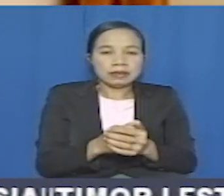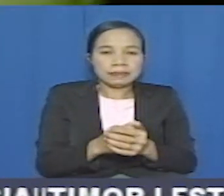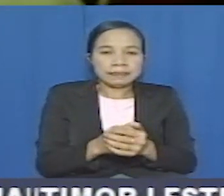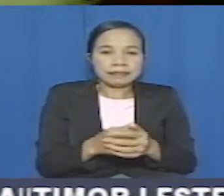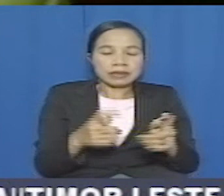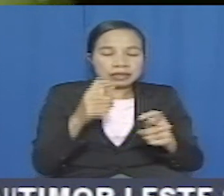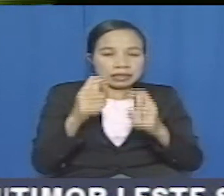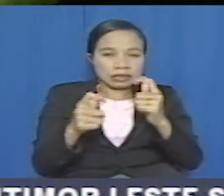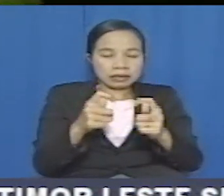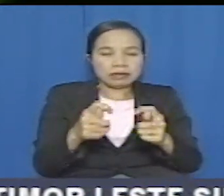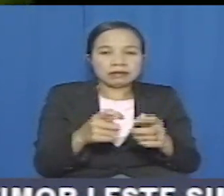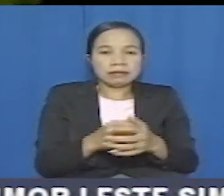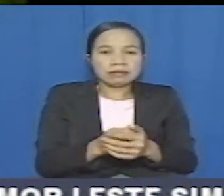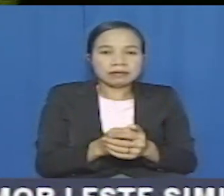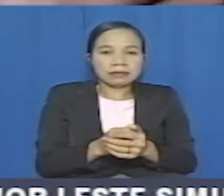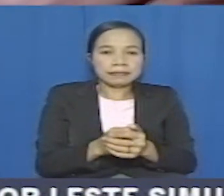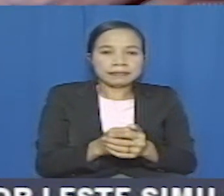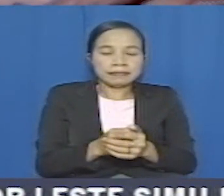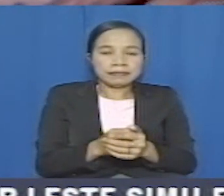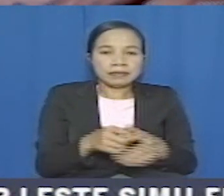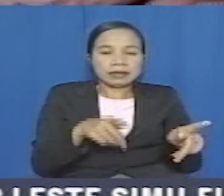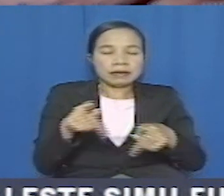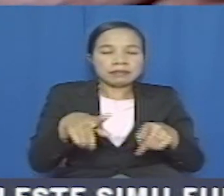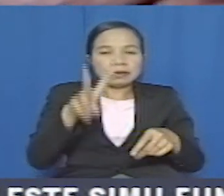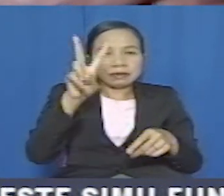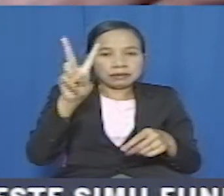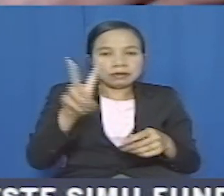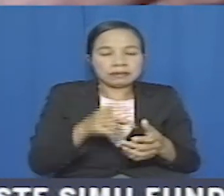Ismael Assunção Lopes, no Reinaldo da Costa Lopes. Wissibocó, Mari Pedro Bartetelli.